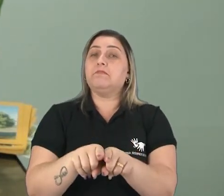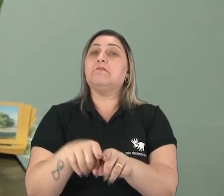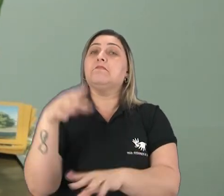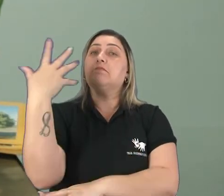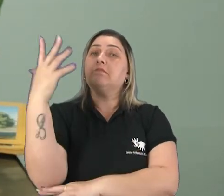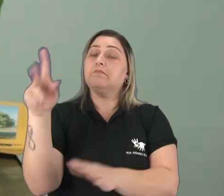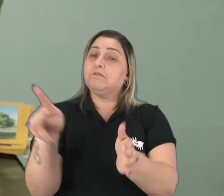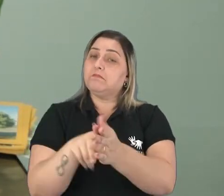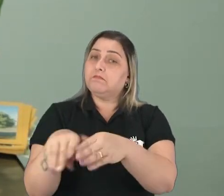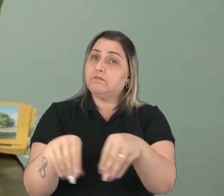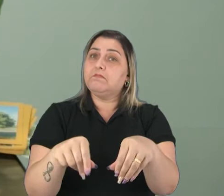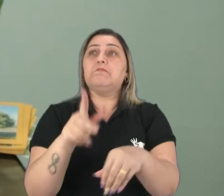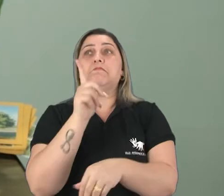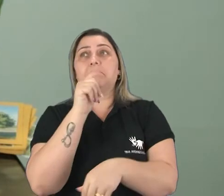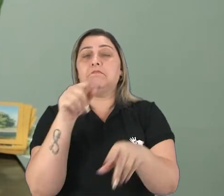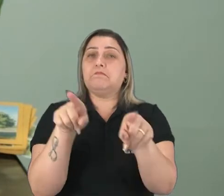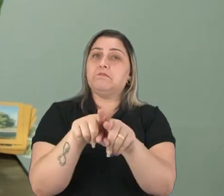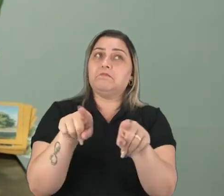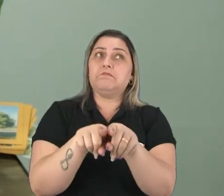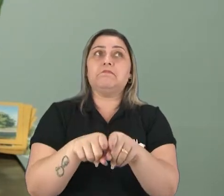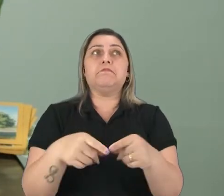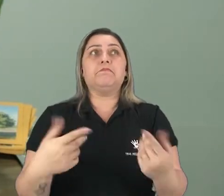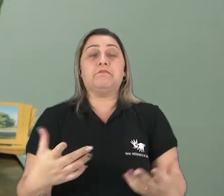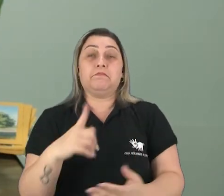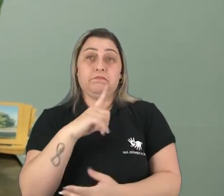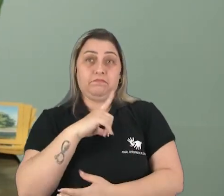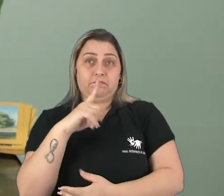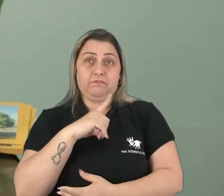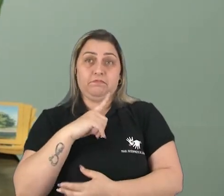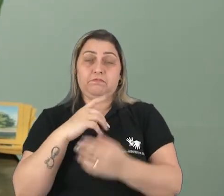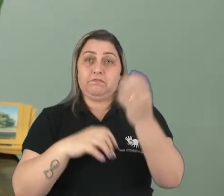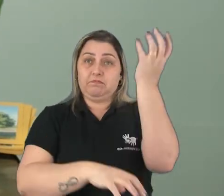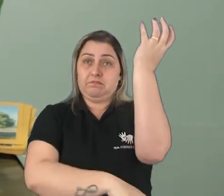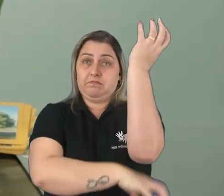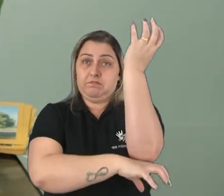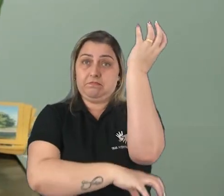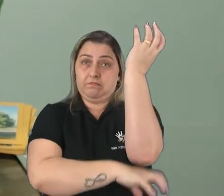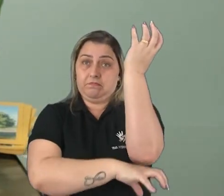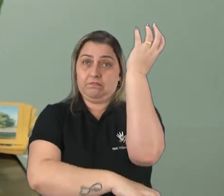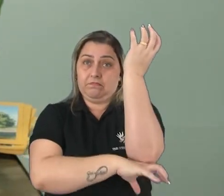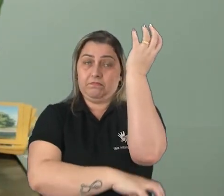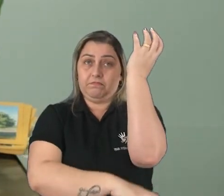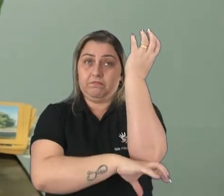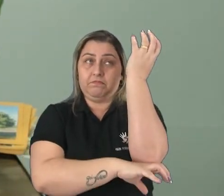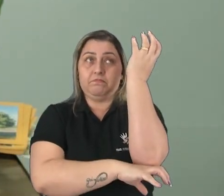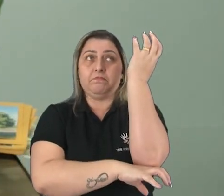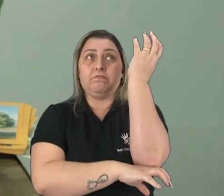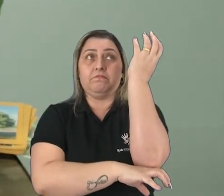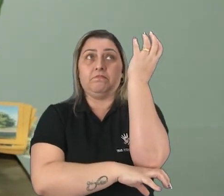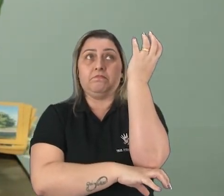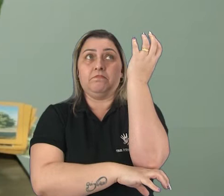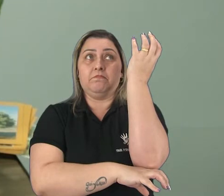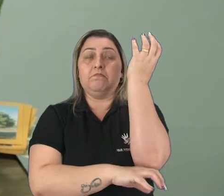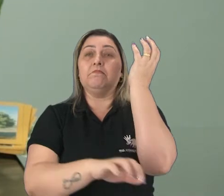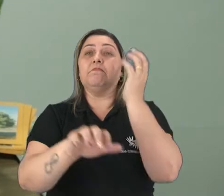planta terrestre. Ela tem essas raízes, que são chamadas também de